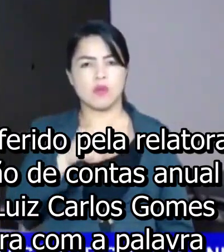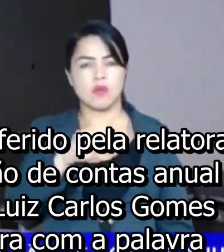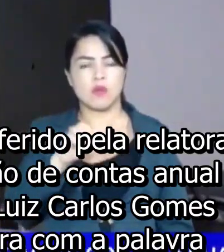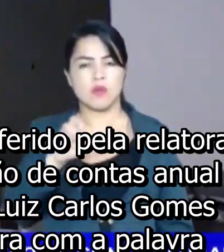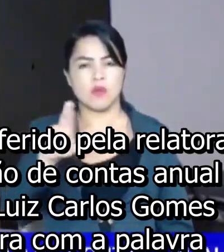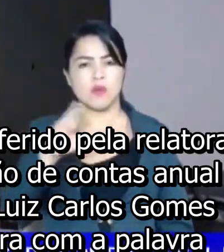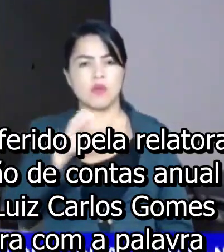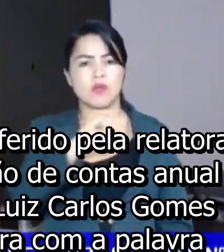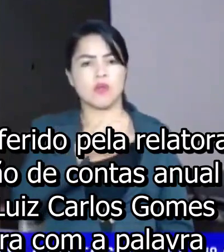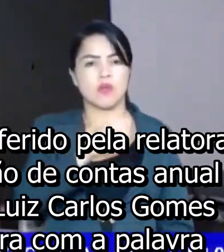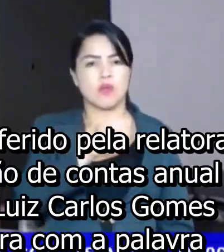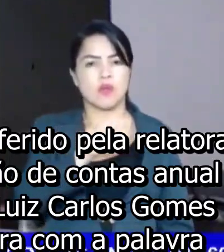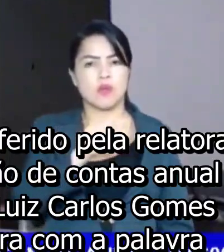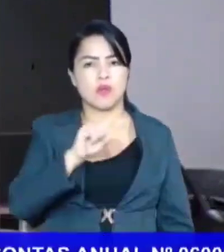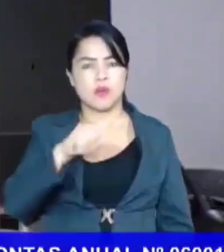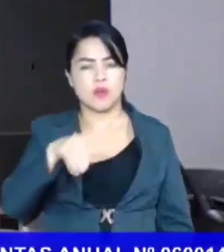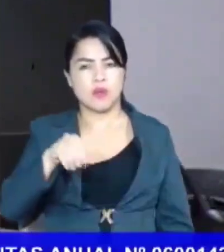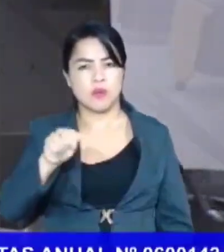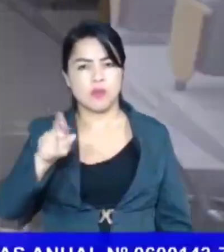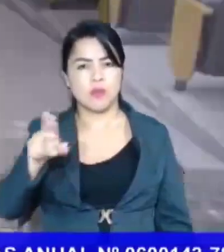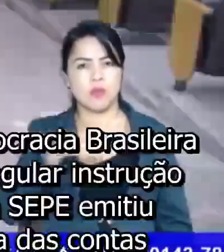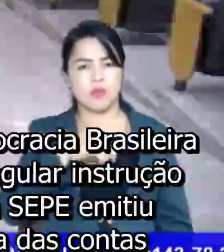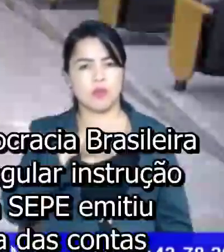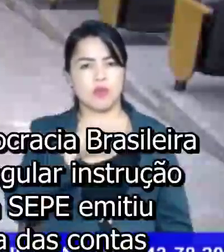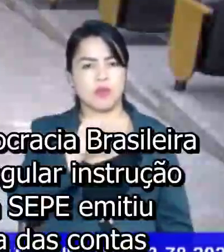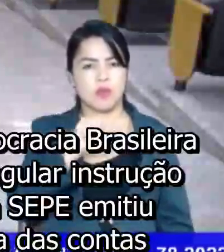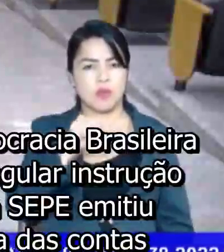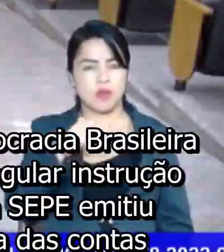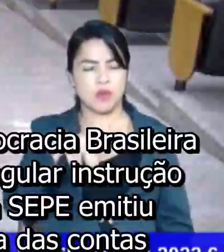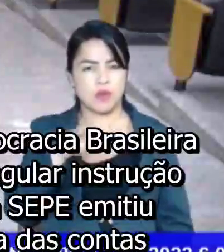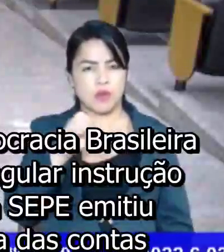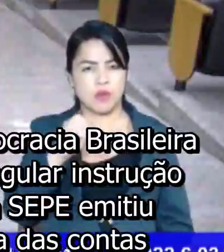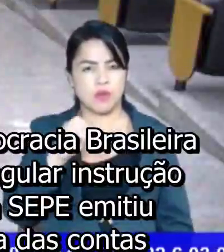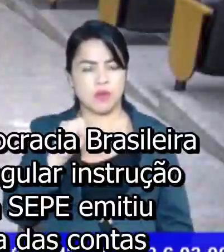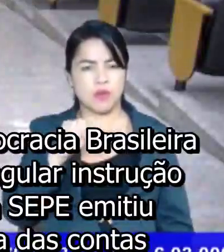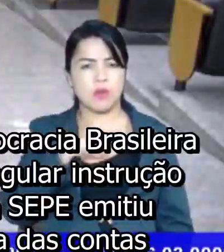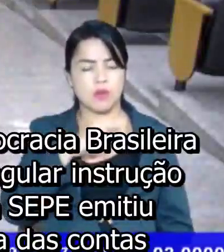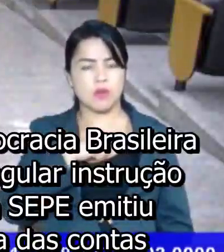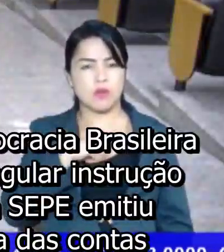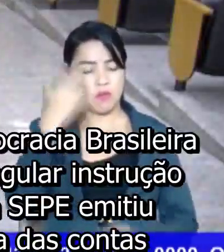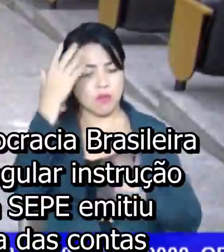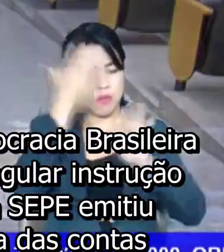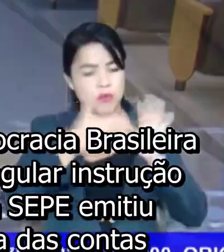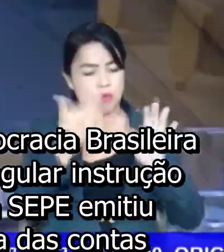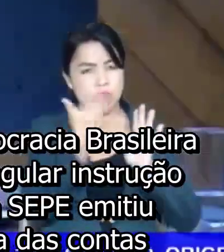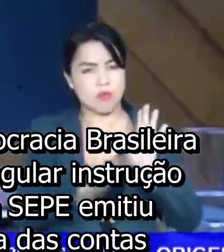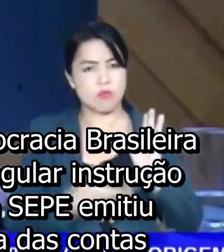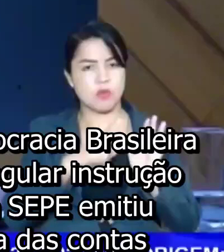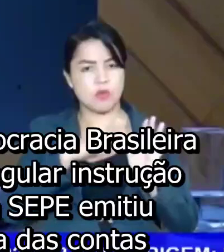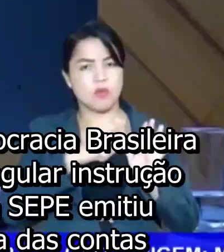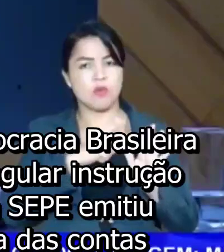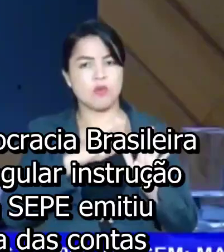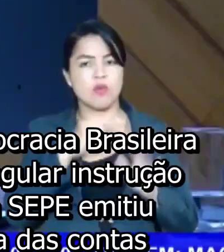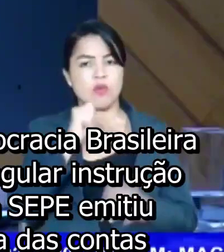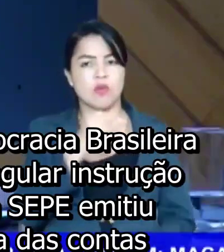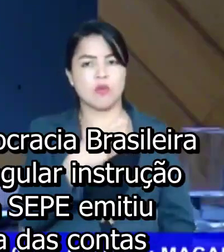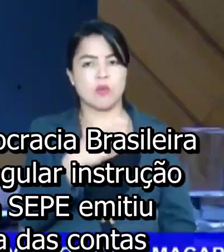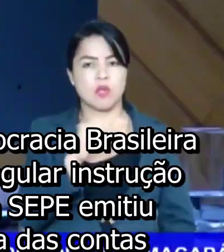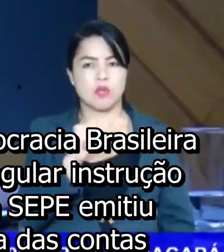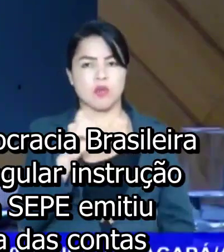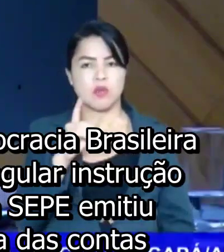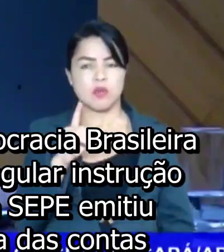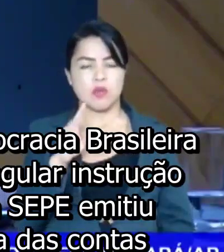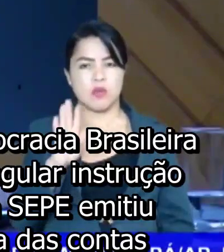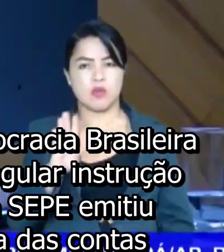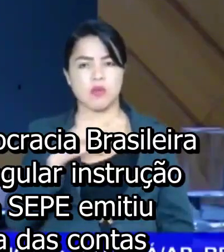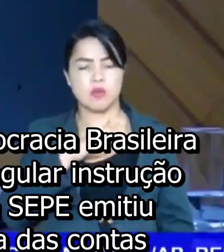dos Santos, a ilustre relatora, com a palavra. Cuida-se de prestação de contas do Partido Social da Democracia Brasileira, PSDB, referente ao exercício